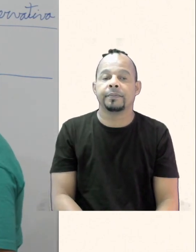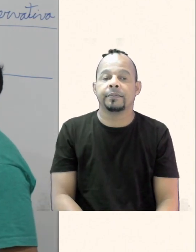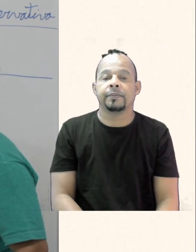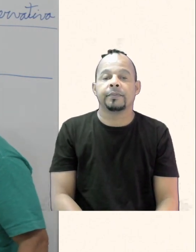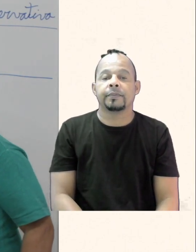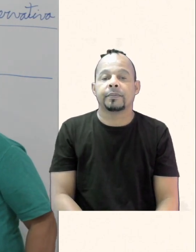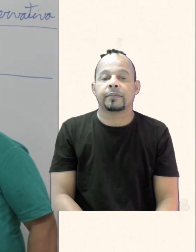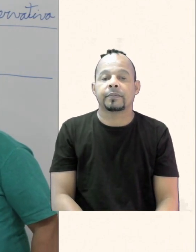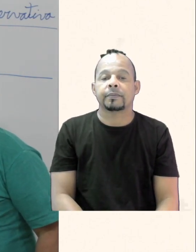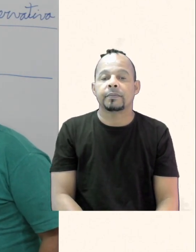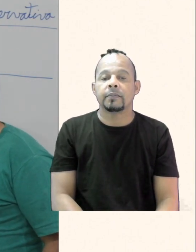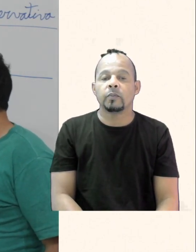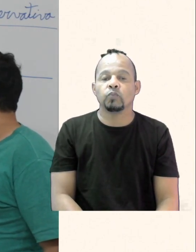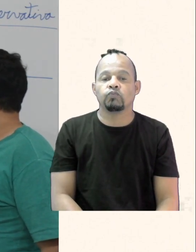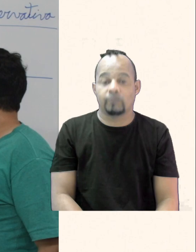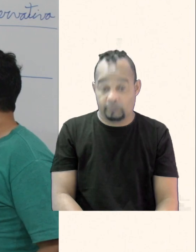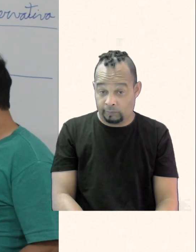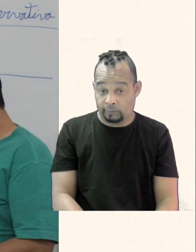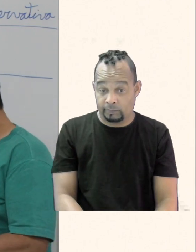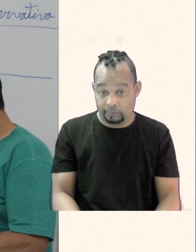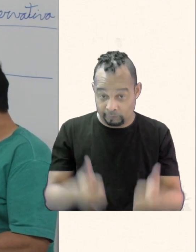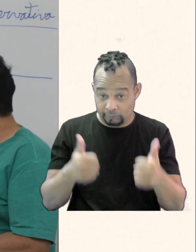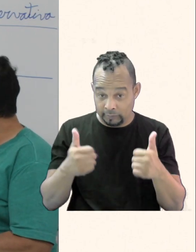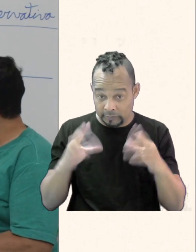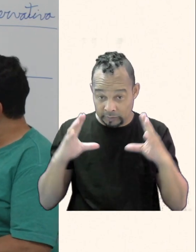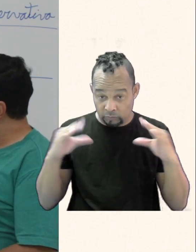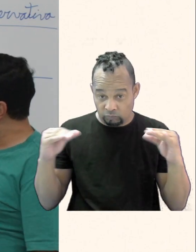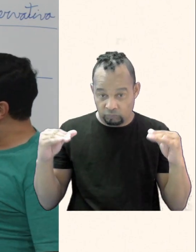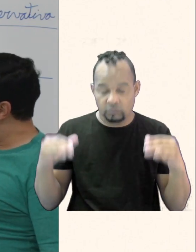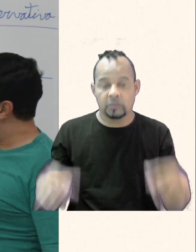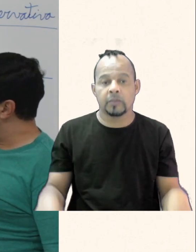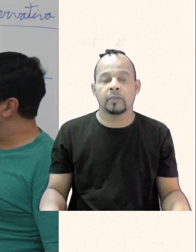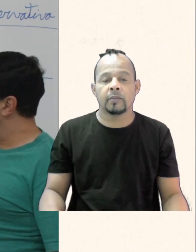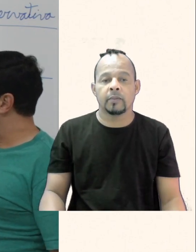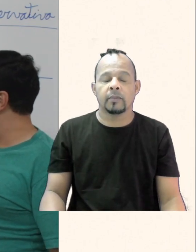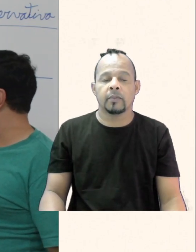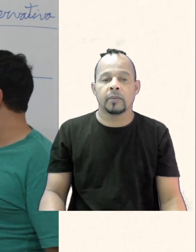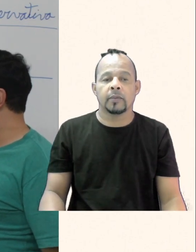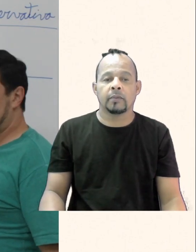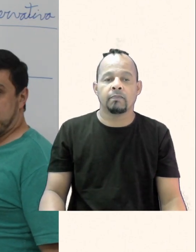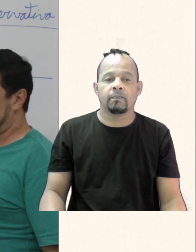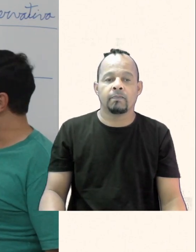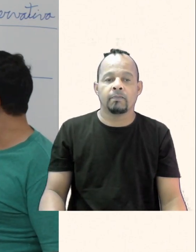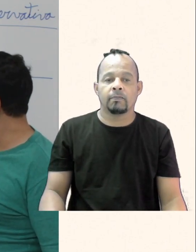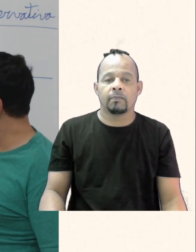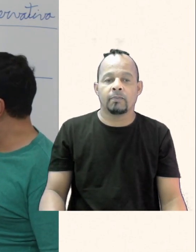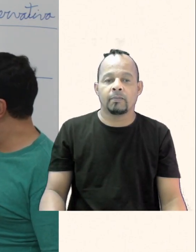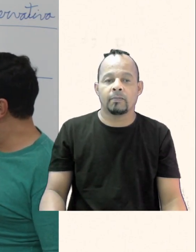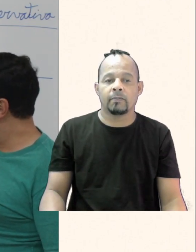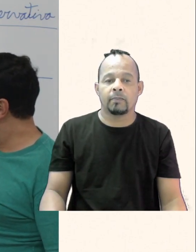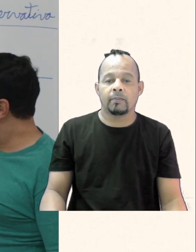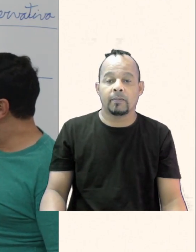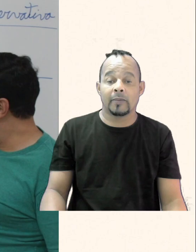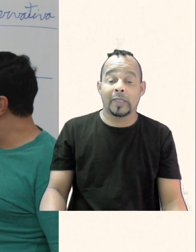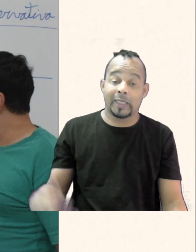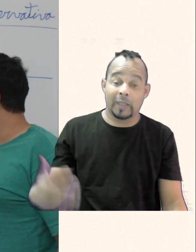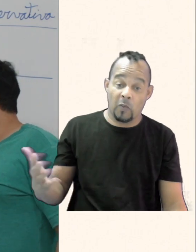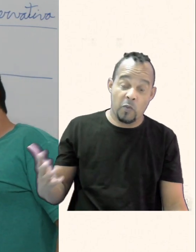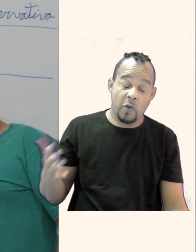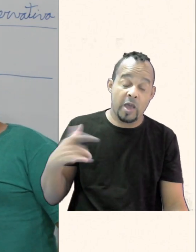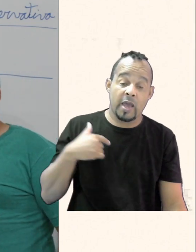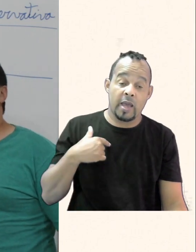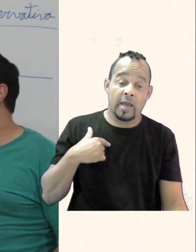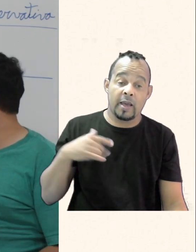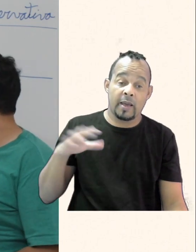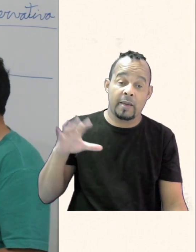bem. Tranquilo? Agora, o que eu vou fazer? Eu vou pegar uma delas, essa por exemplo, e vou trocar